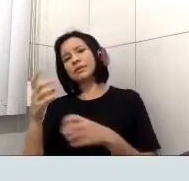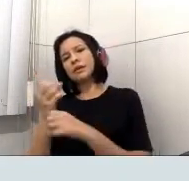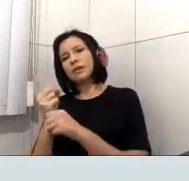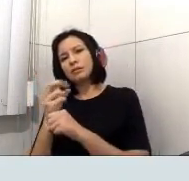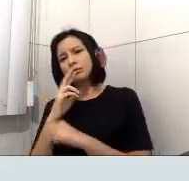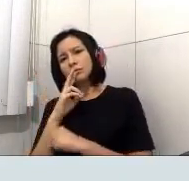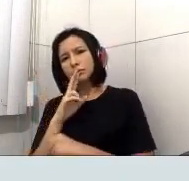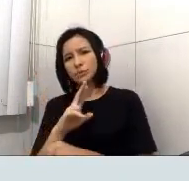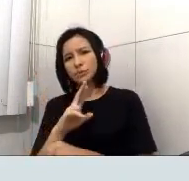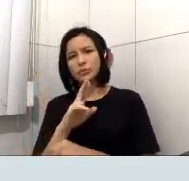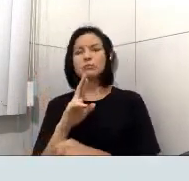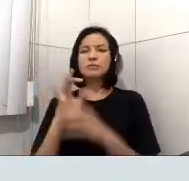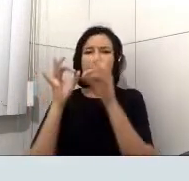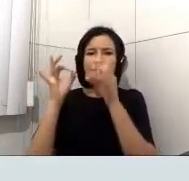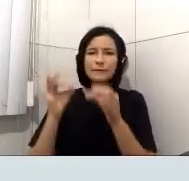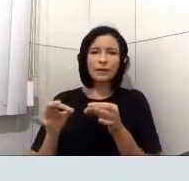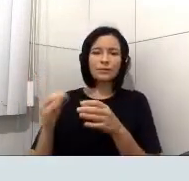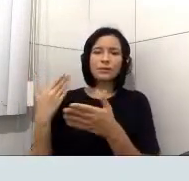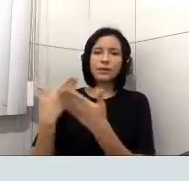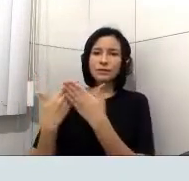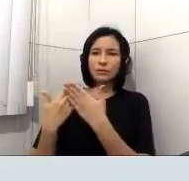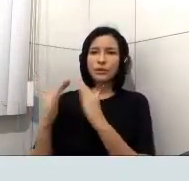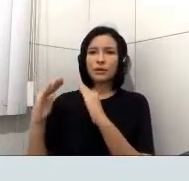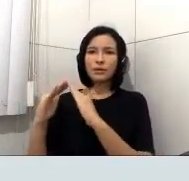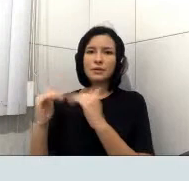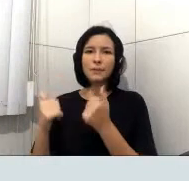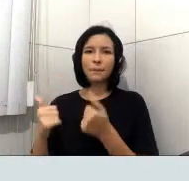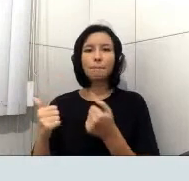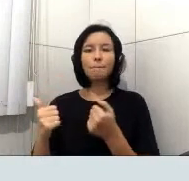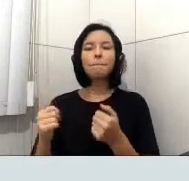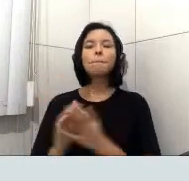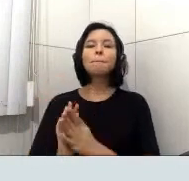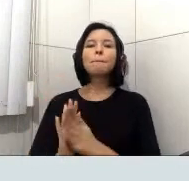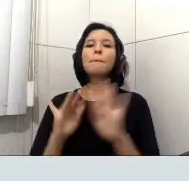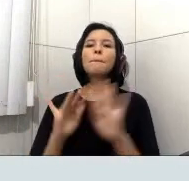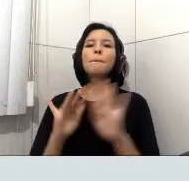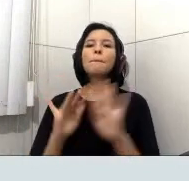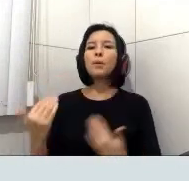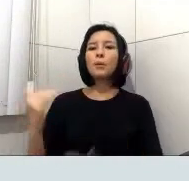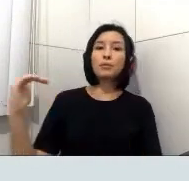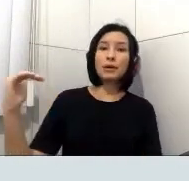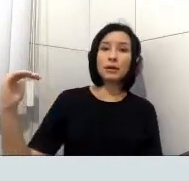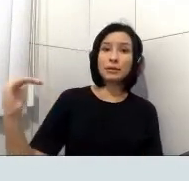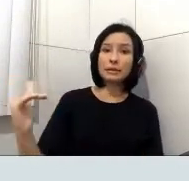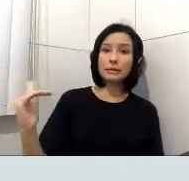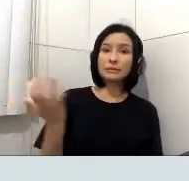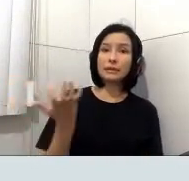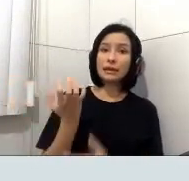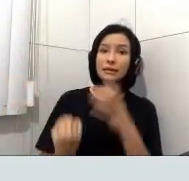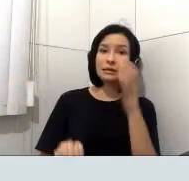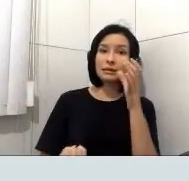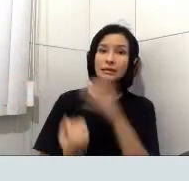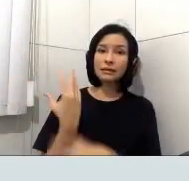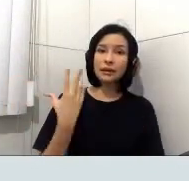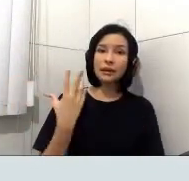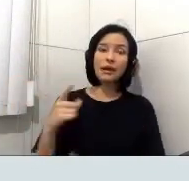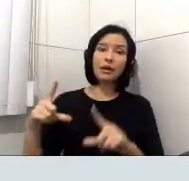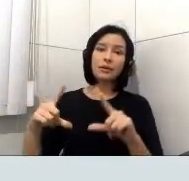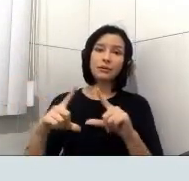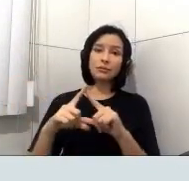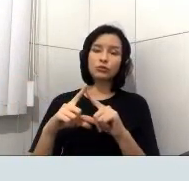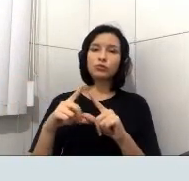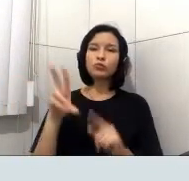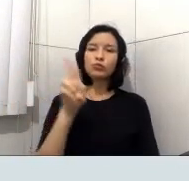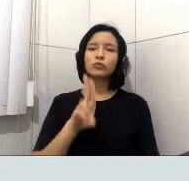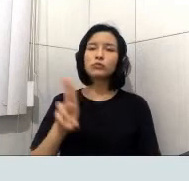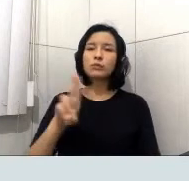responderem certinho, tá? Uma criança deseja criar triângulos utilizando palitos de